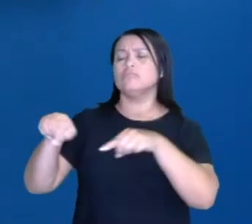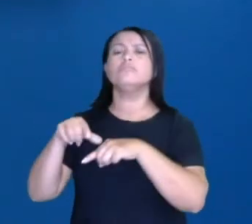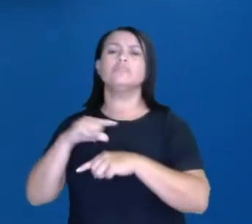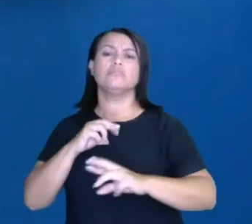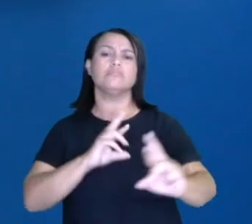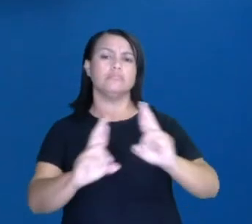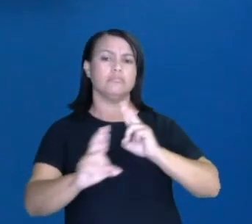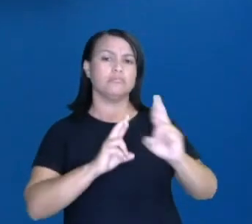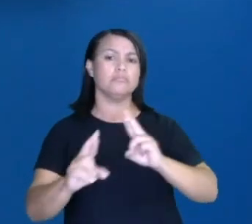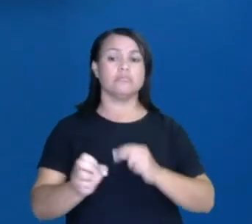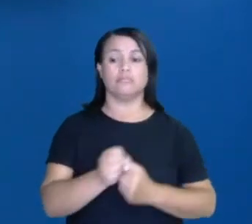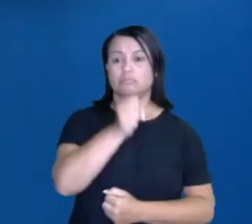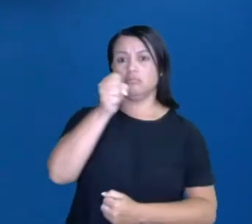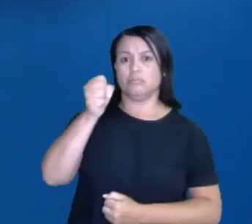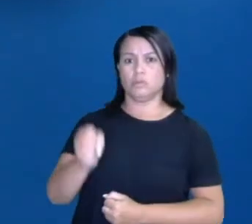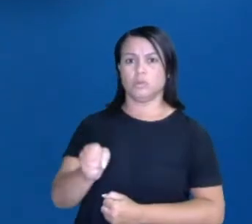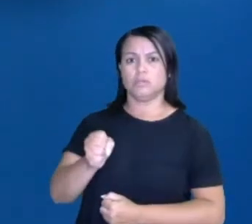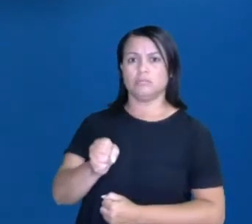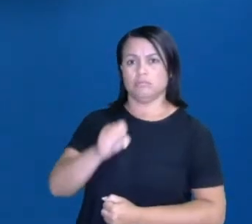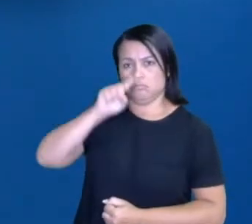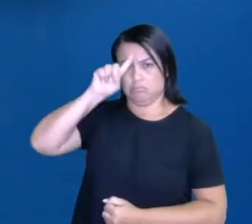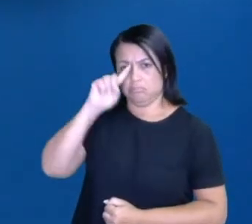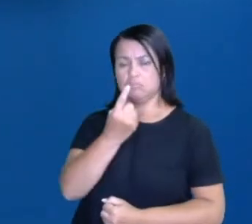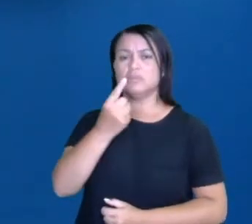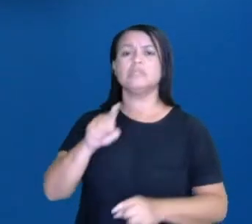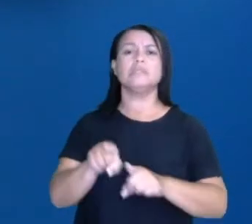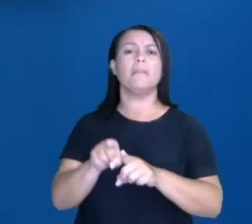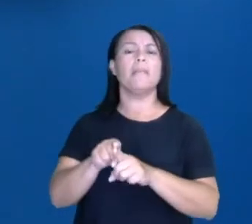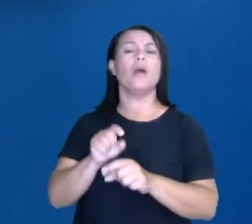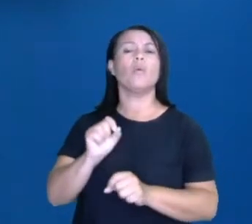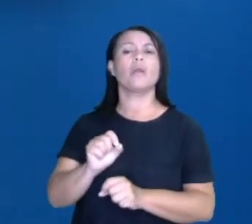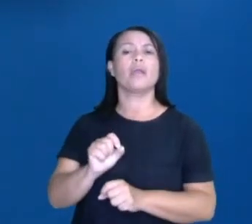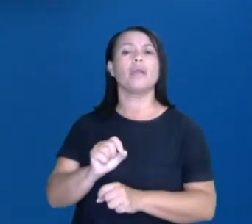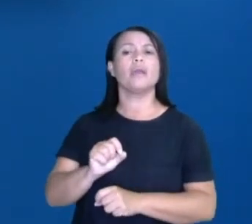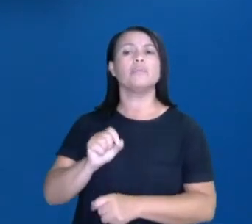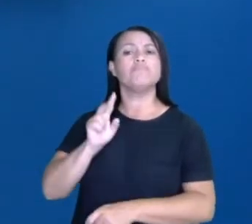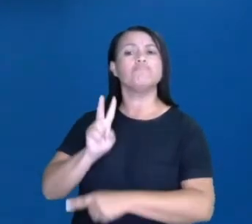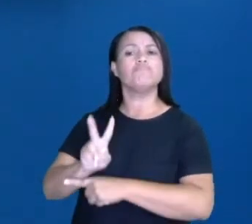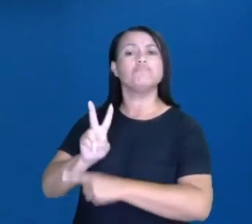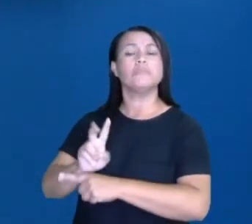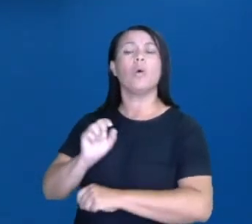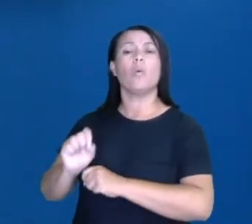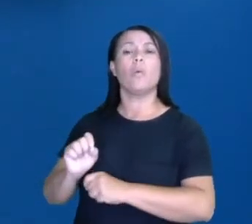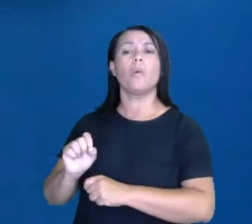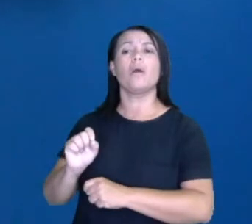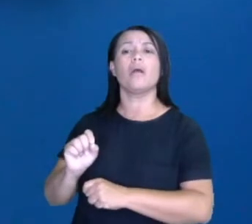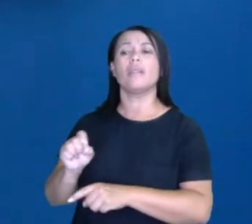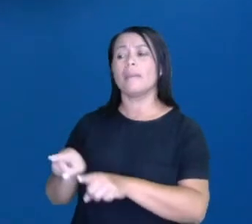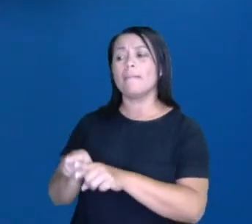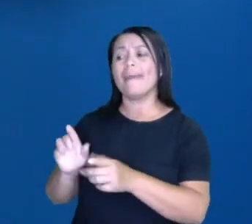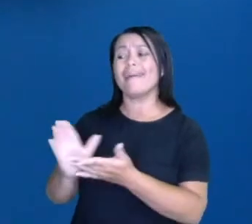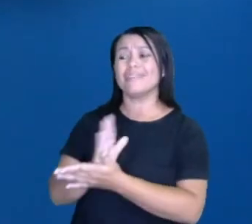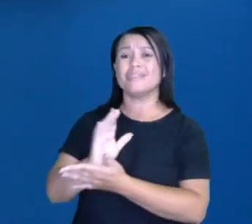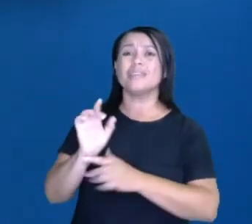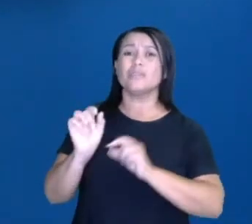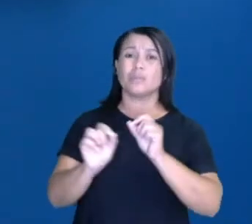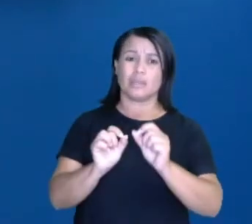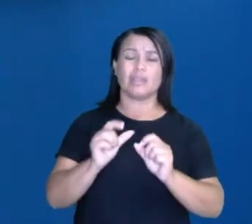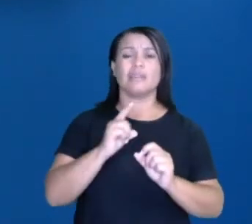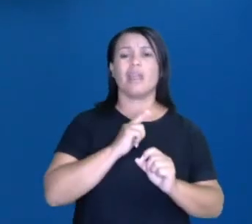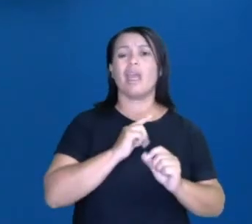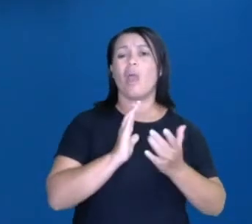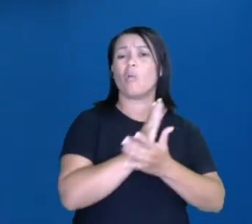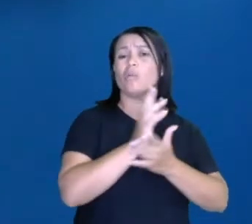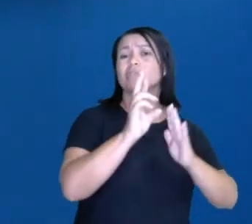de poder, posse ou domínio, e vigoram determinadas leis e regras, formais ou